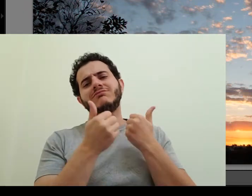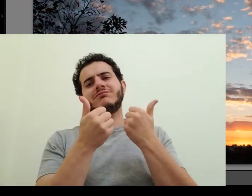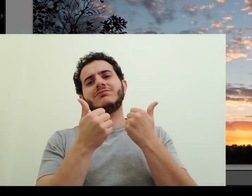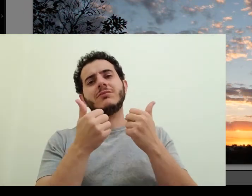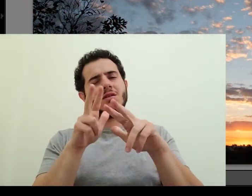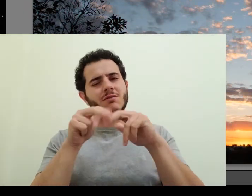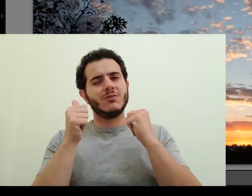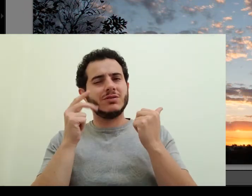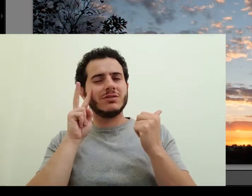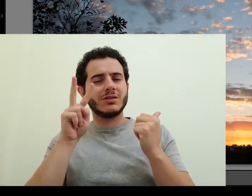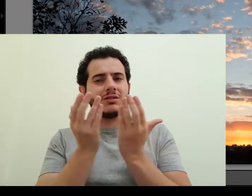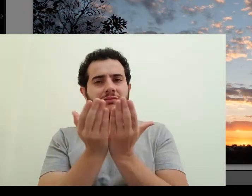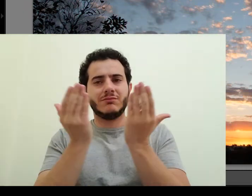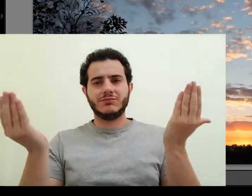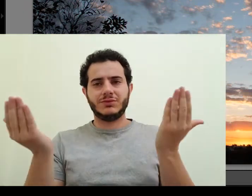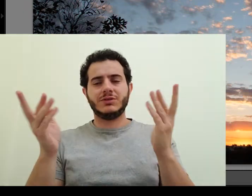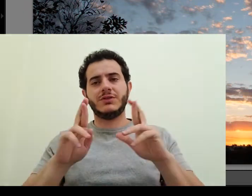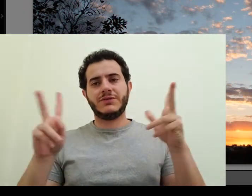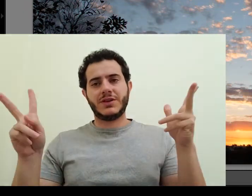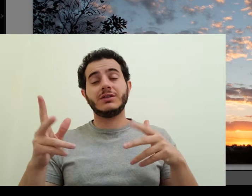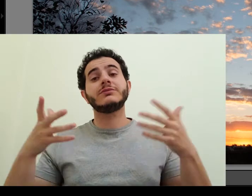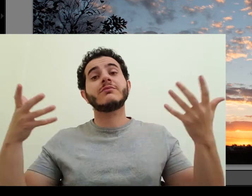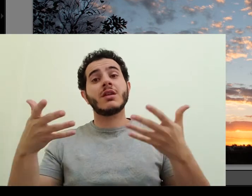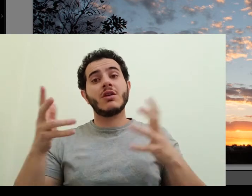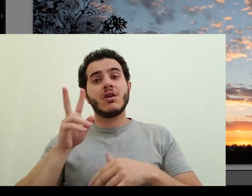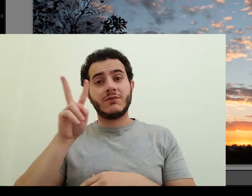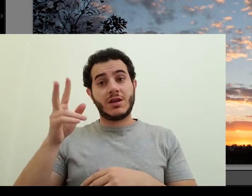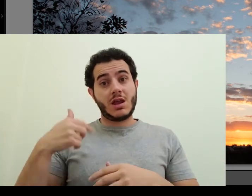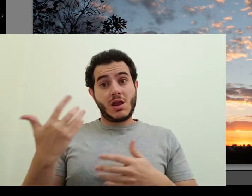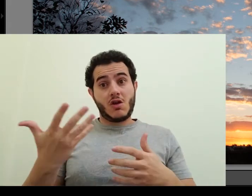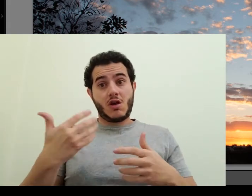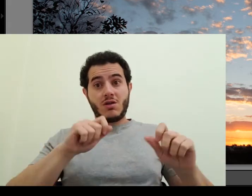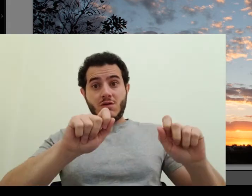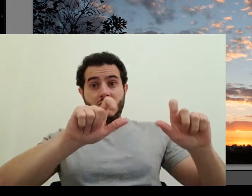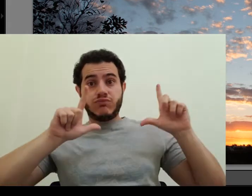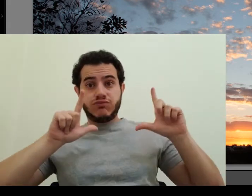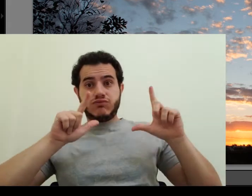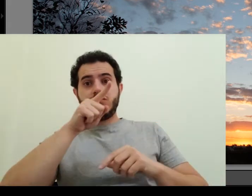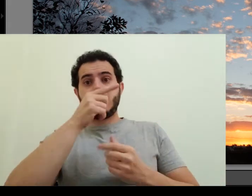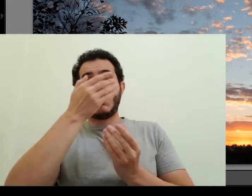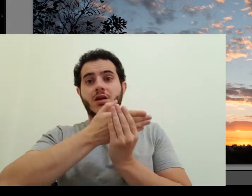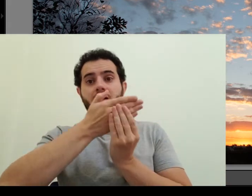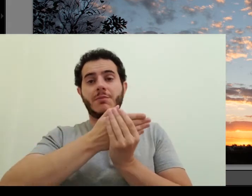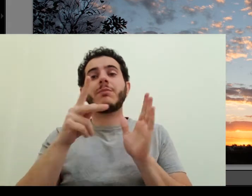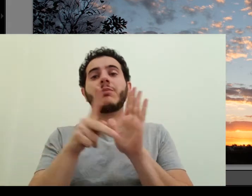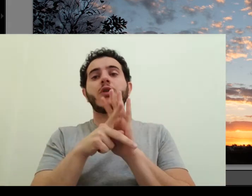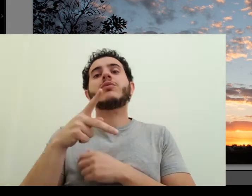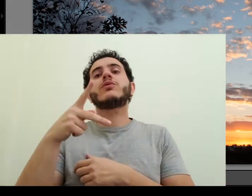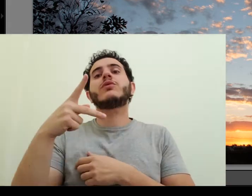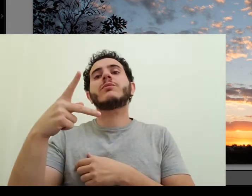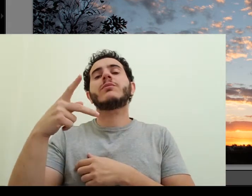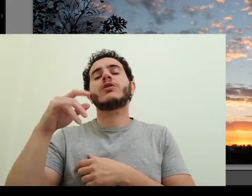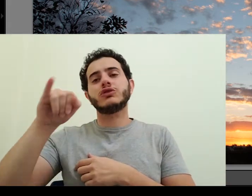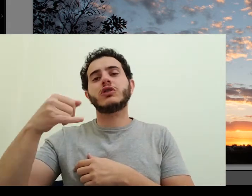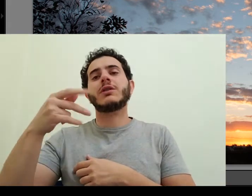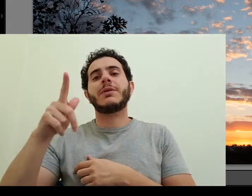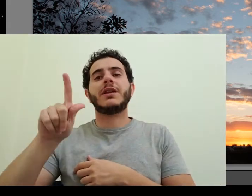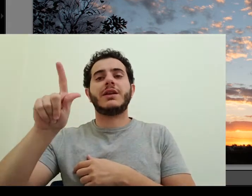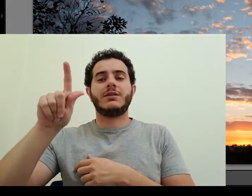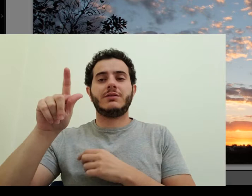o JPEG já vem. Aí reparem, ó, ainda estou no arquivo JPEG, aqui do lado esquerdo, vejam que eu estou no arquivo JPEG. Reparem